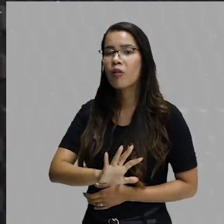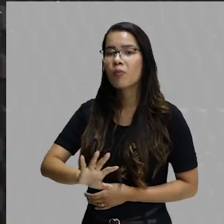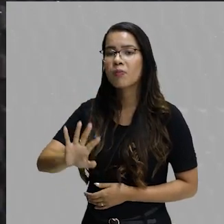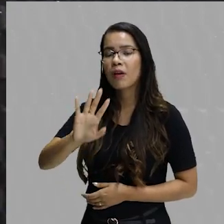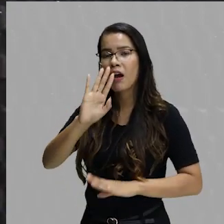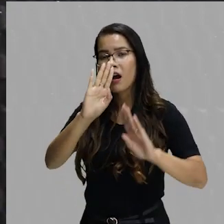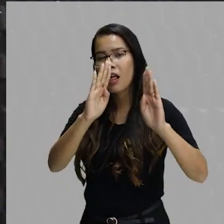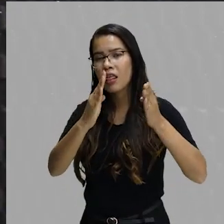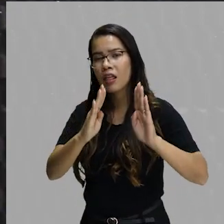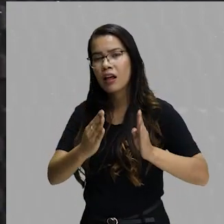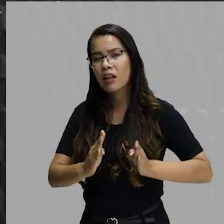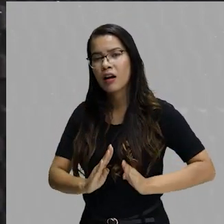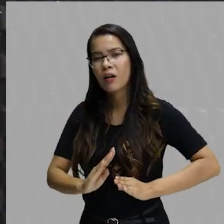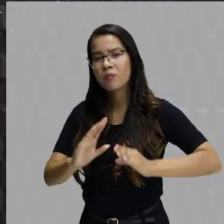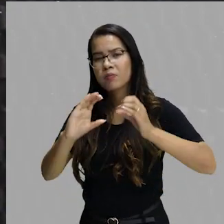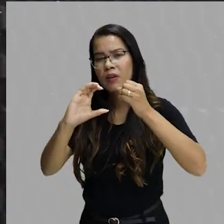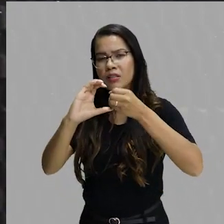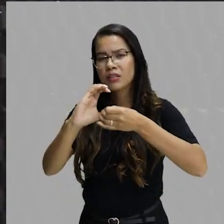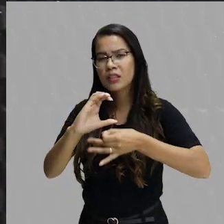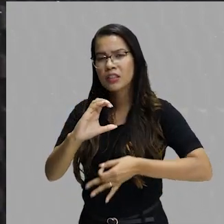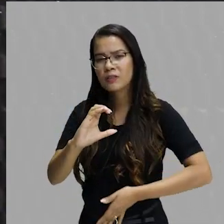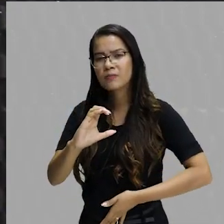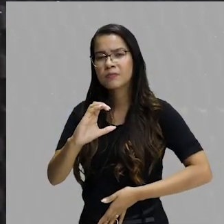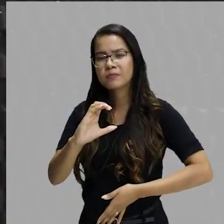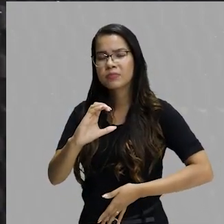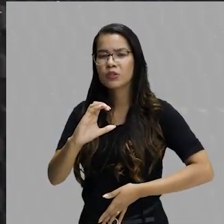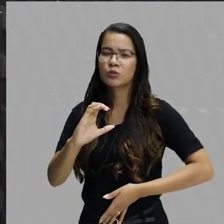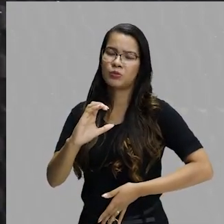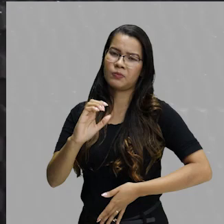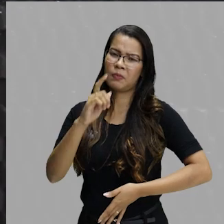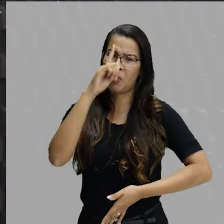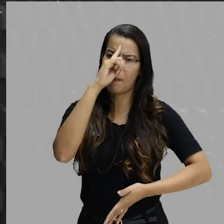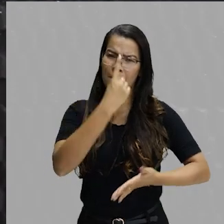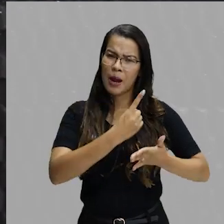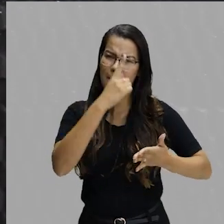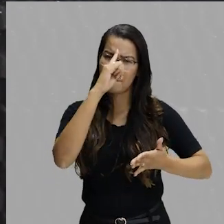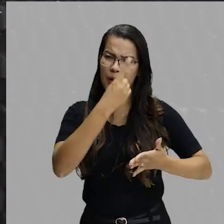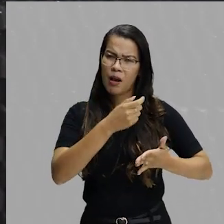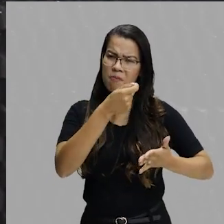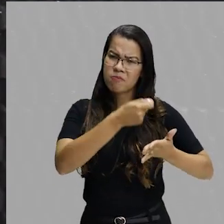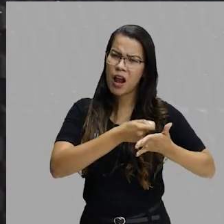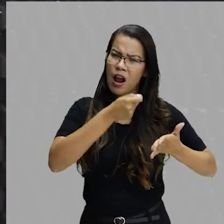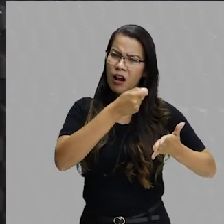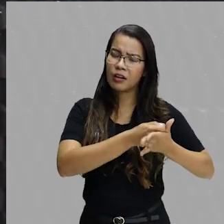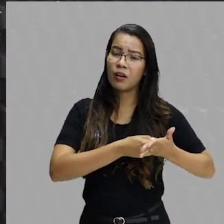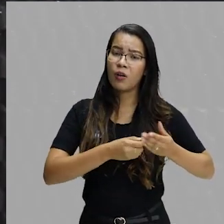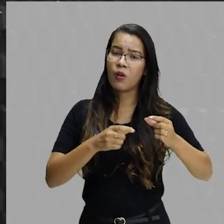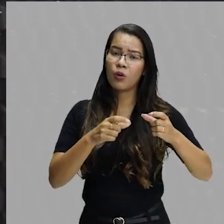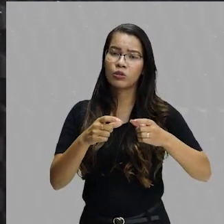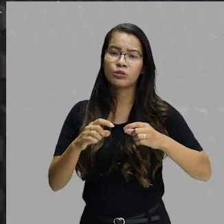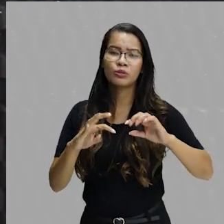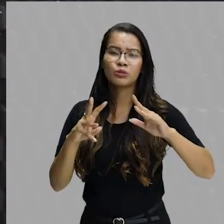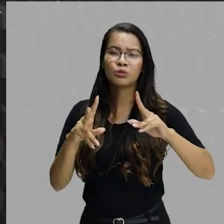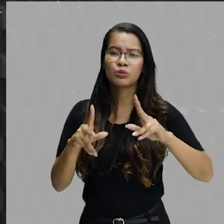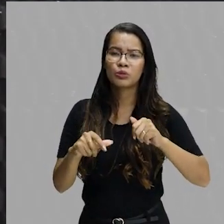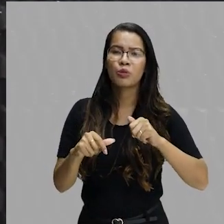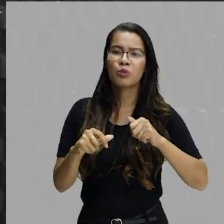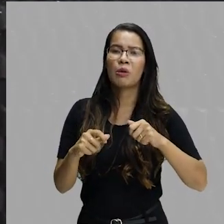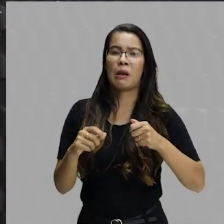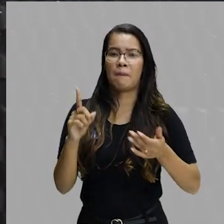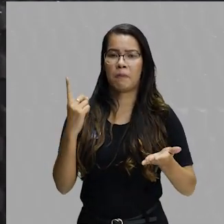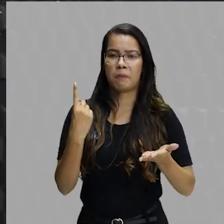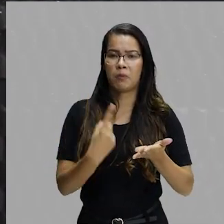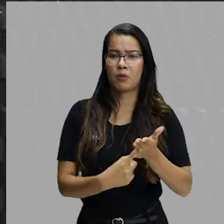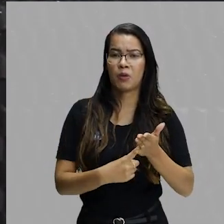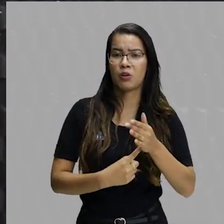tiranas, com características extremamente autoritárias, onde tudo passa pelo Estado, nada fora